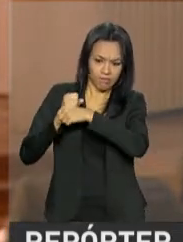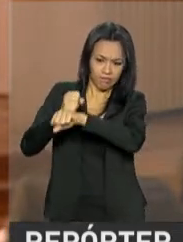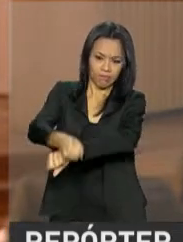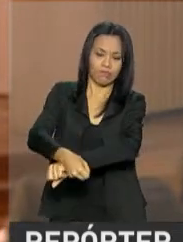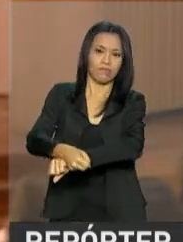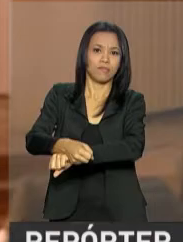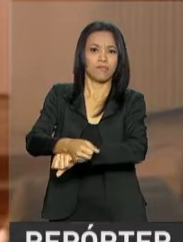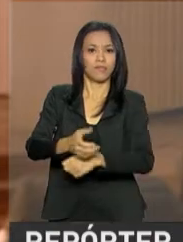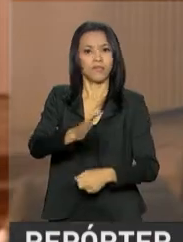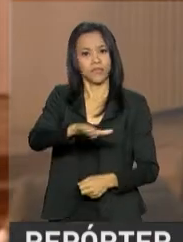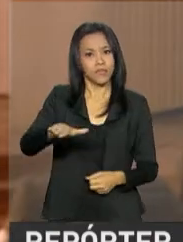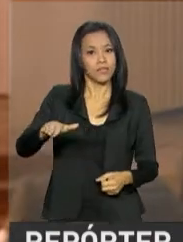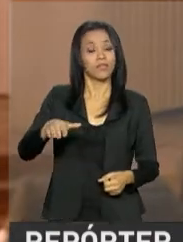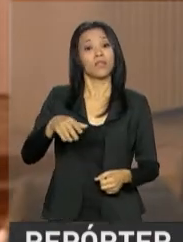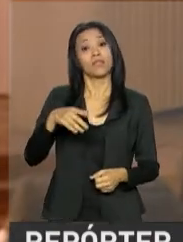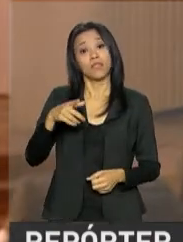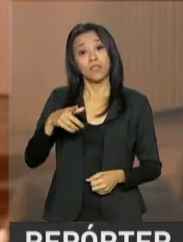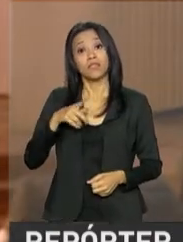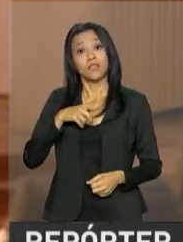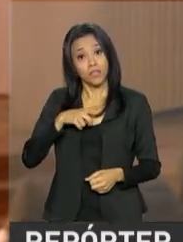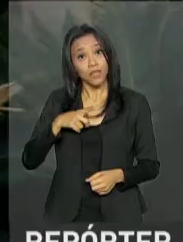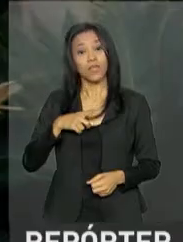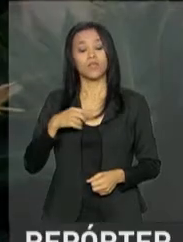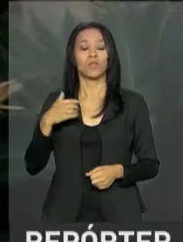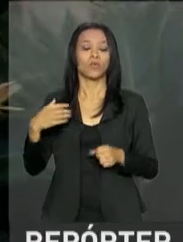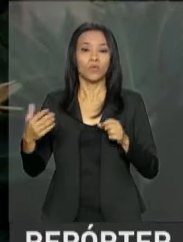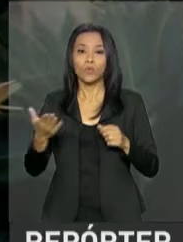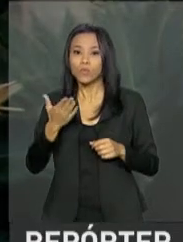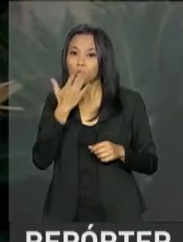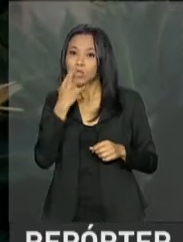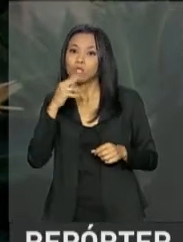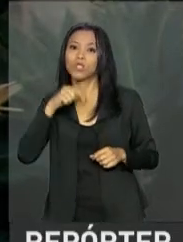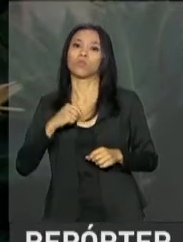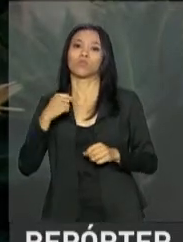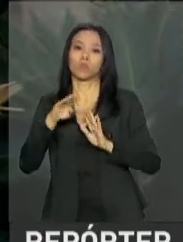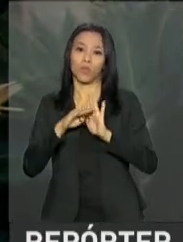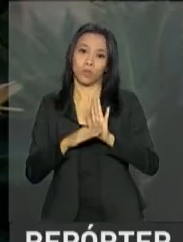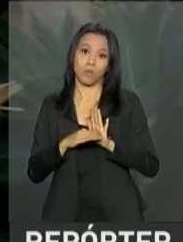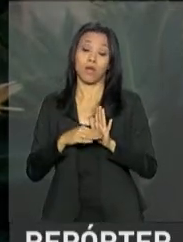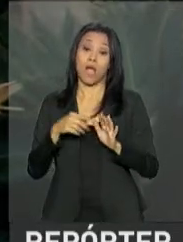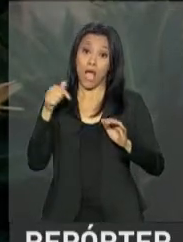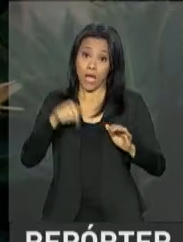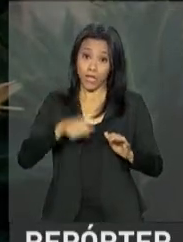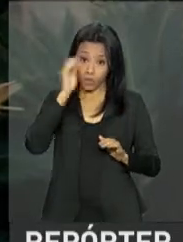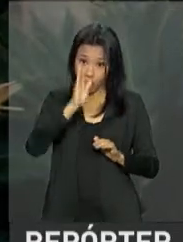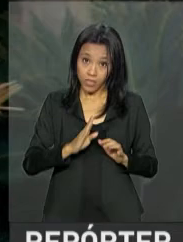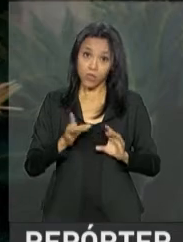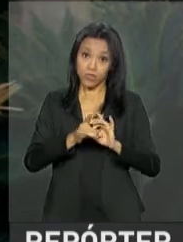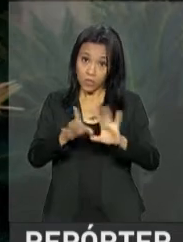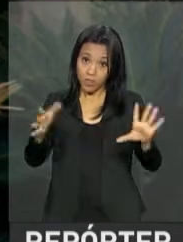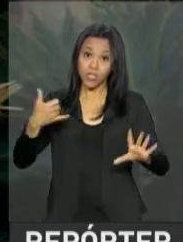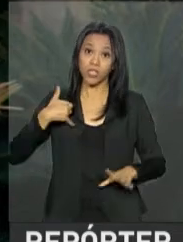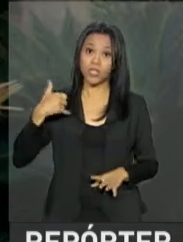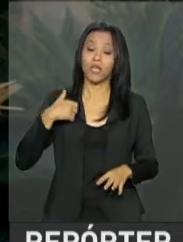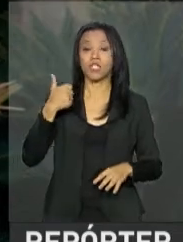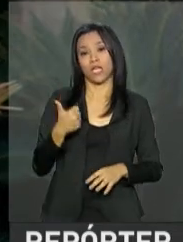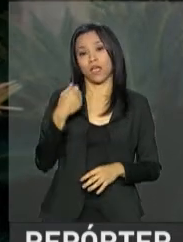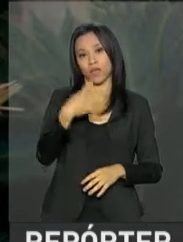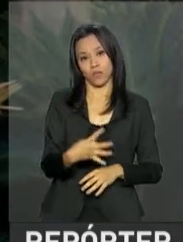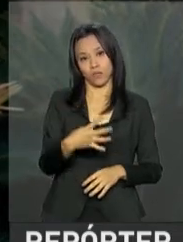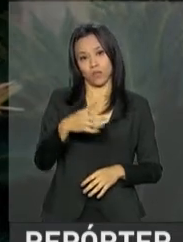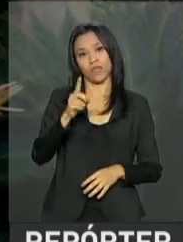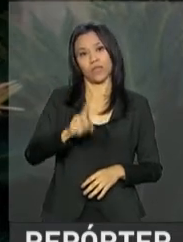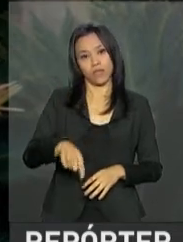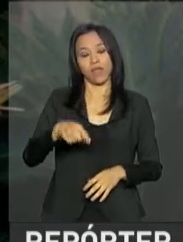nos programas de aprendizagem profissional no brasil o trabalho é permitido a partir dos 14 anos apenas para os chamados